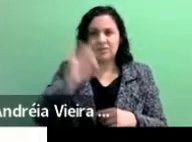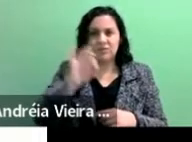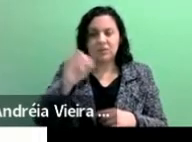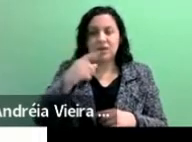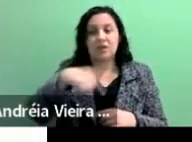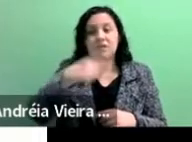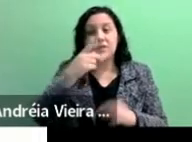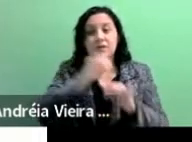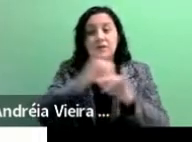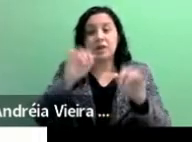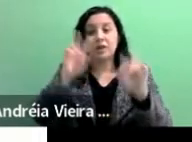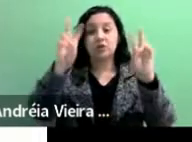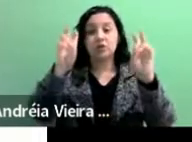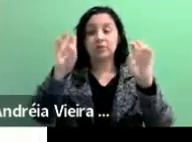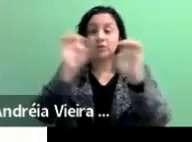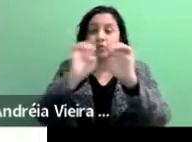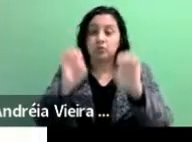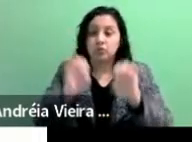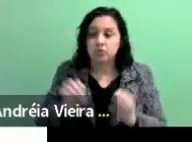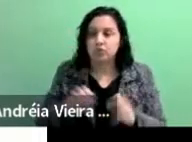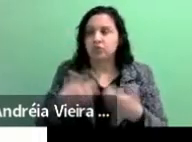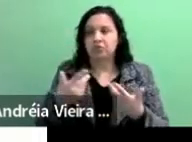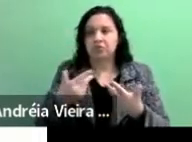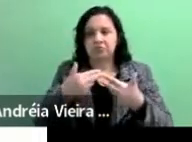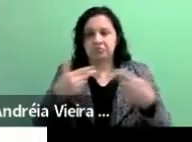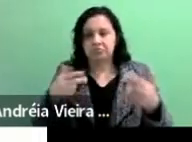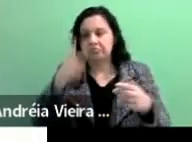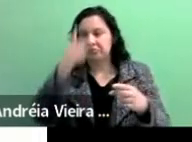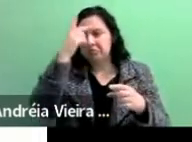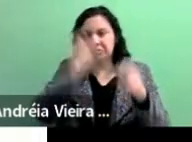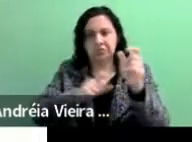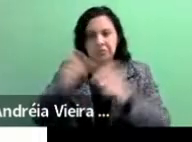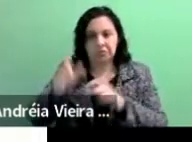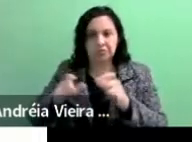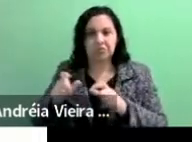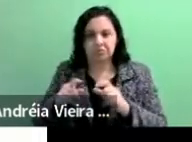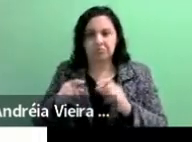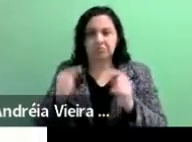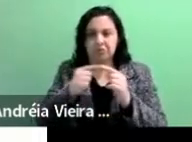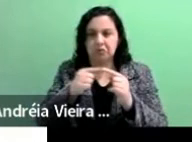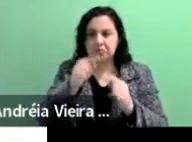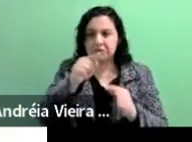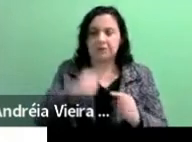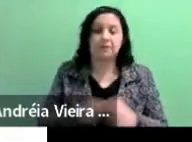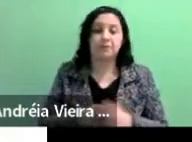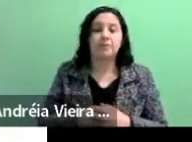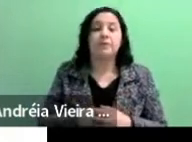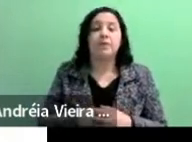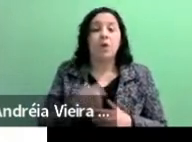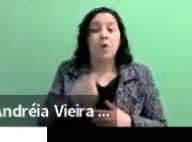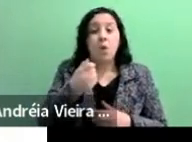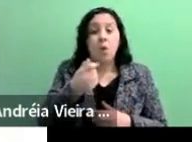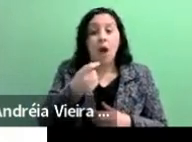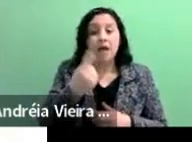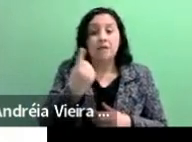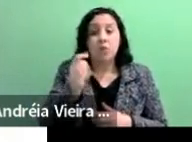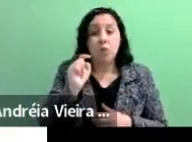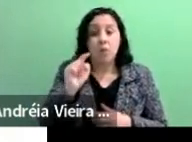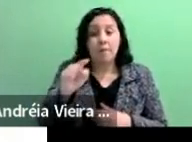de infraestrutura, de equipamento, até pessoal que é envolvido no projeto. Quase 1.000 projetos concluídos